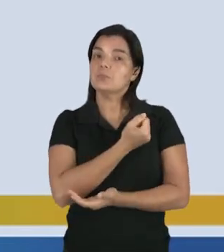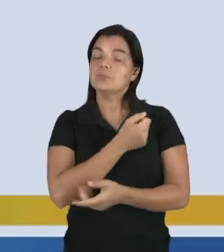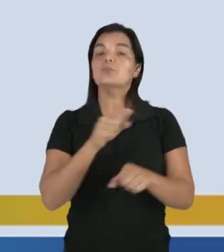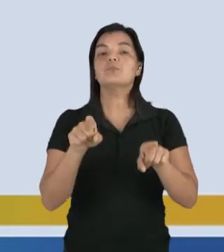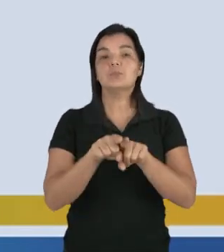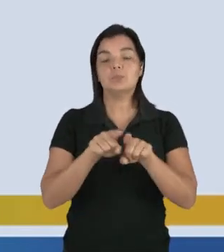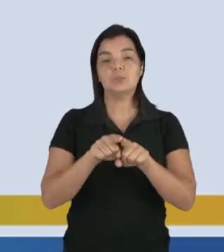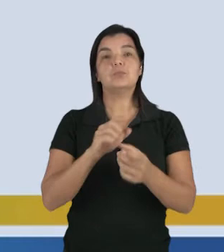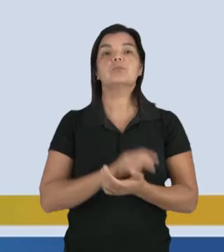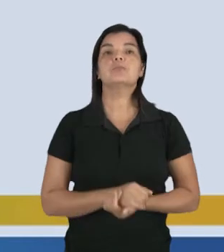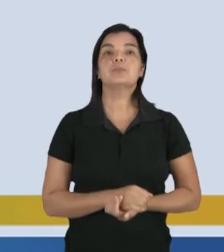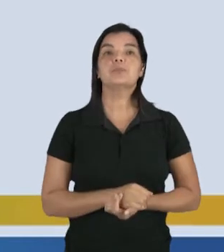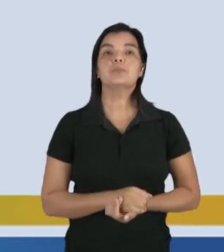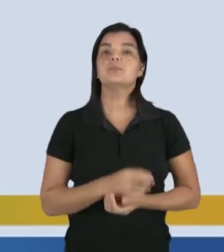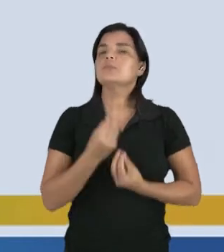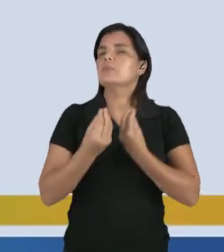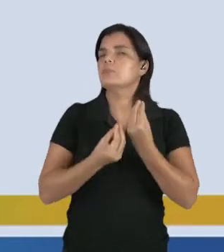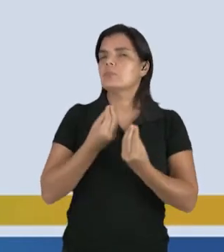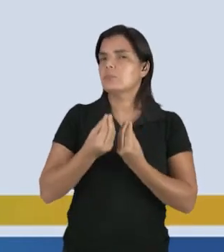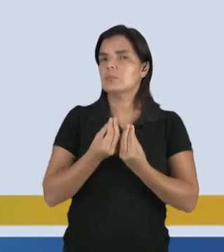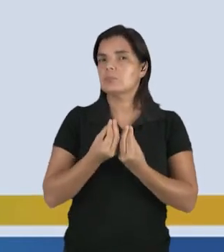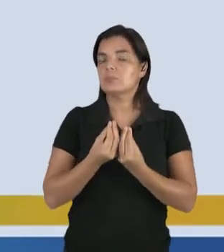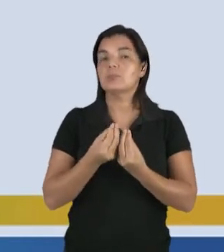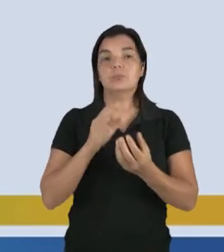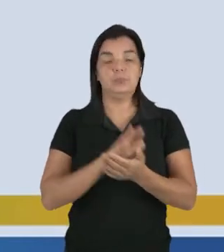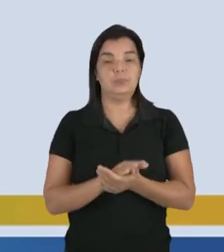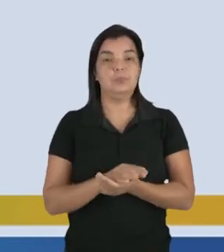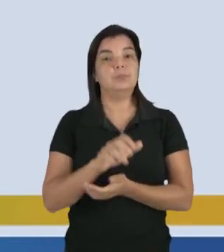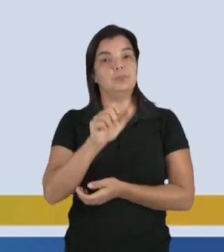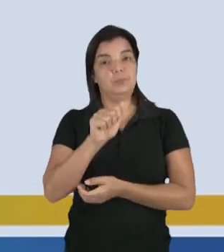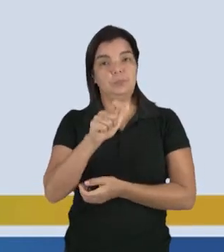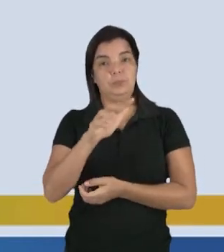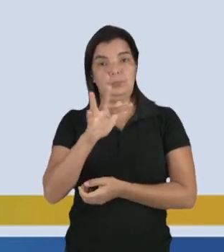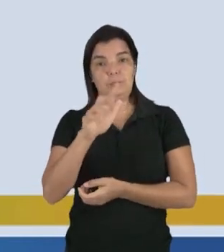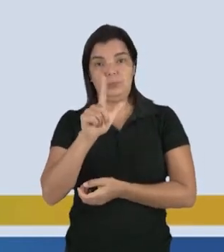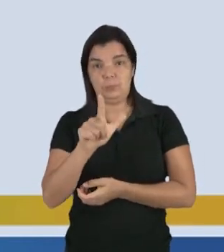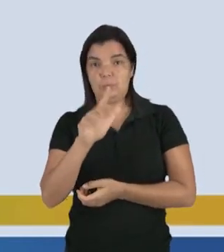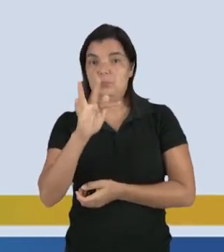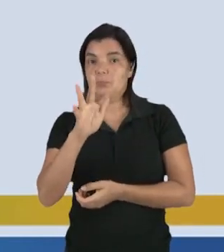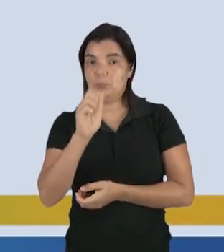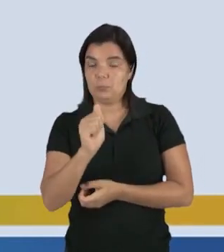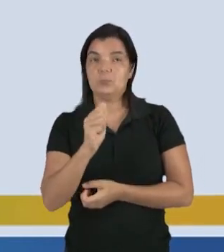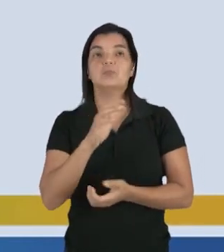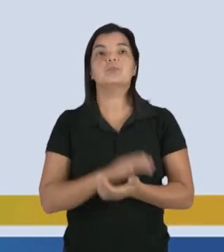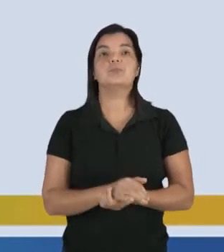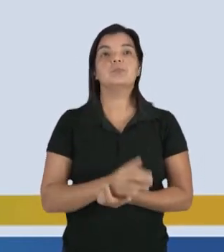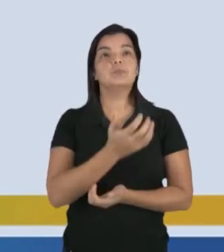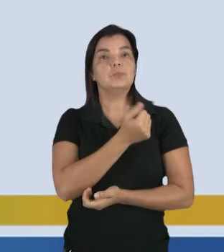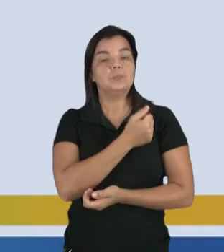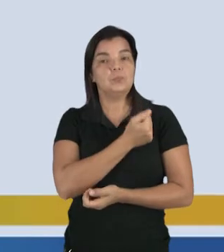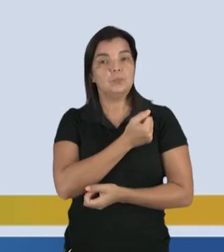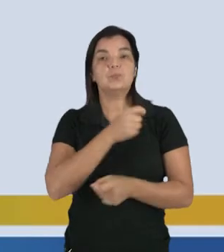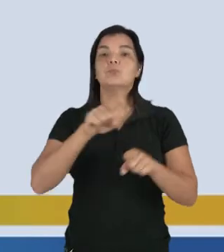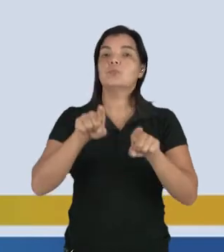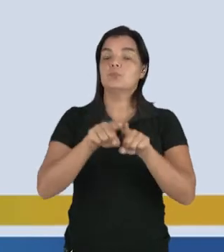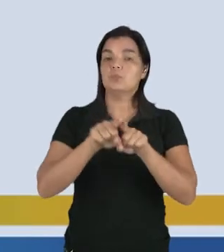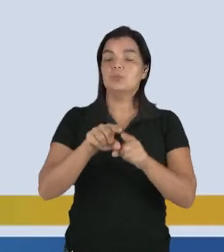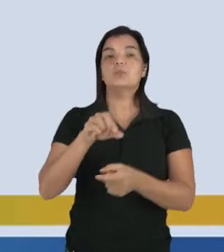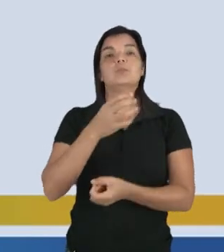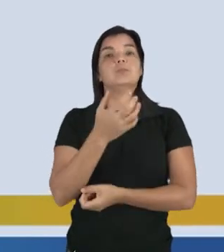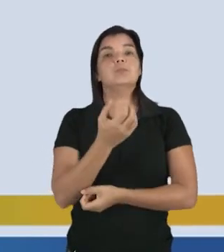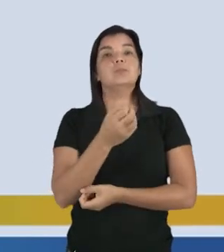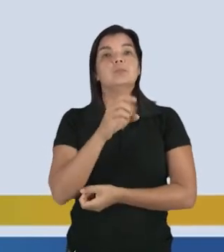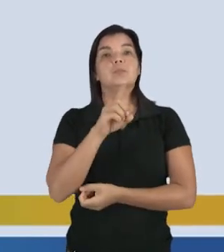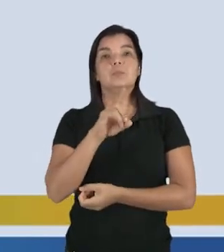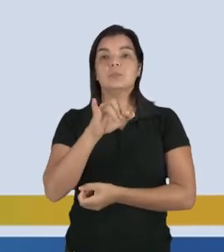de dissociação. E como que a gente determina? Através dessa fórmula, ok? Número de unidades